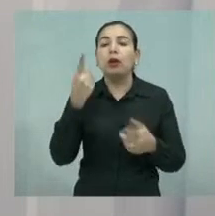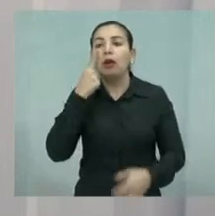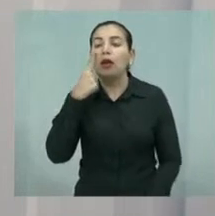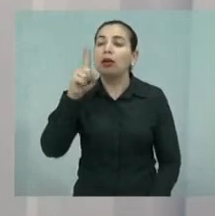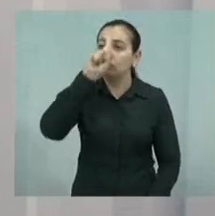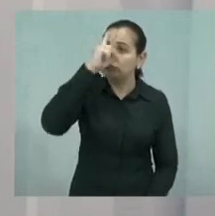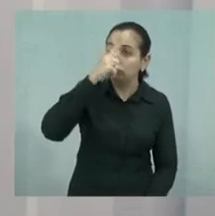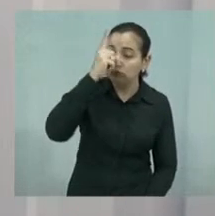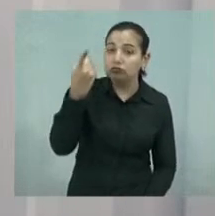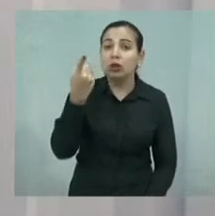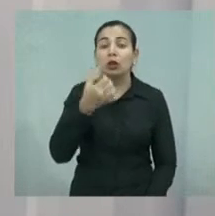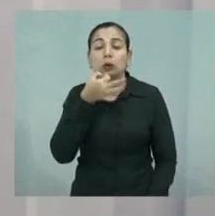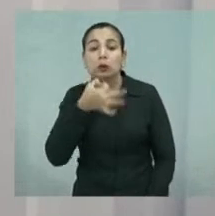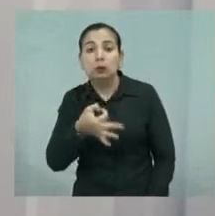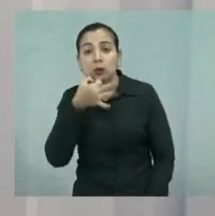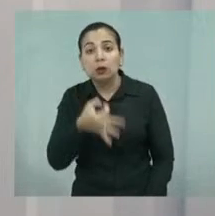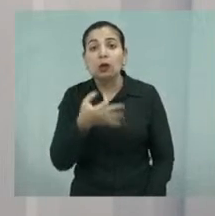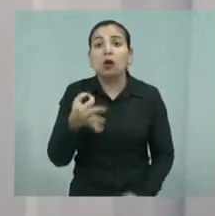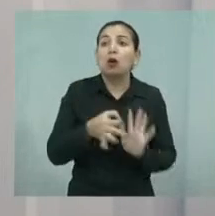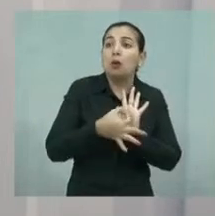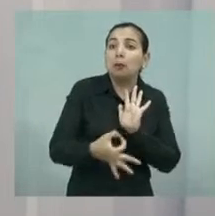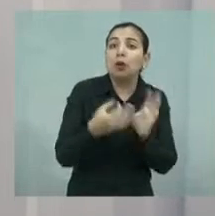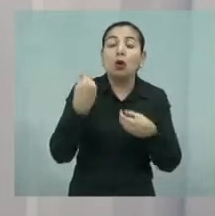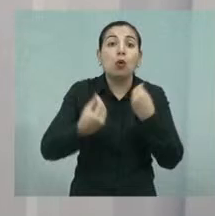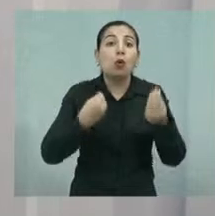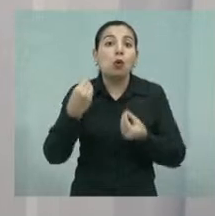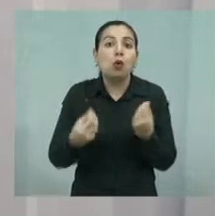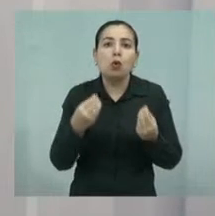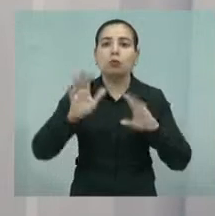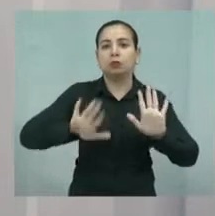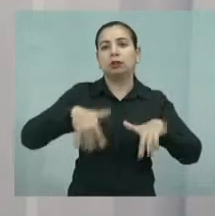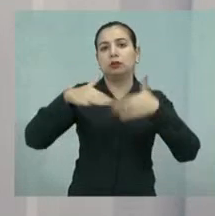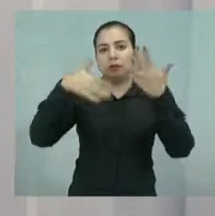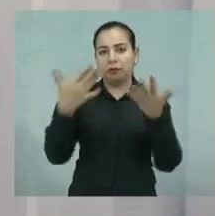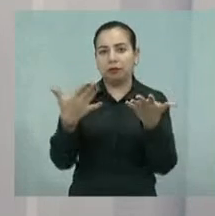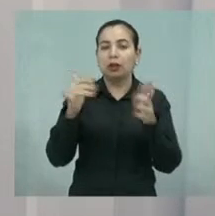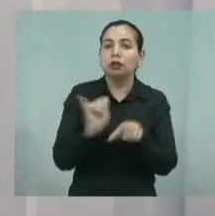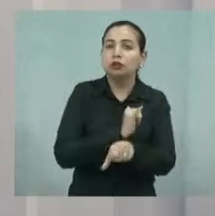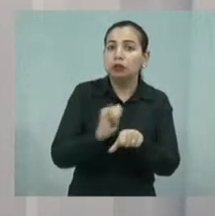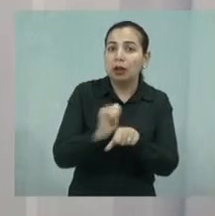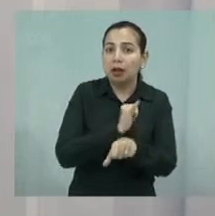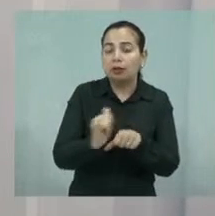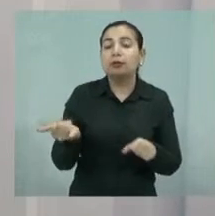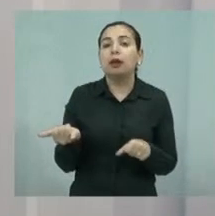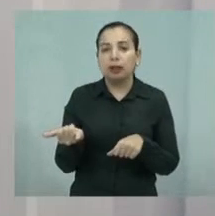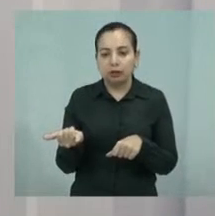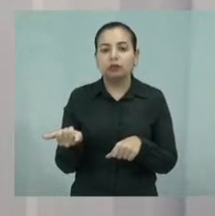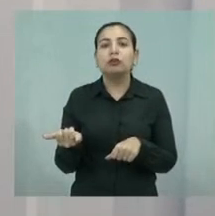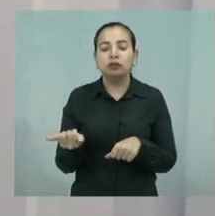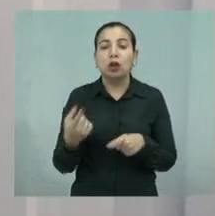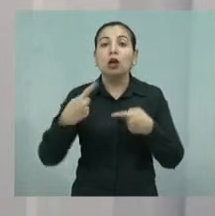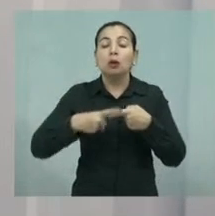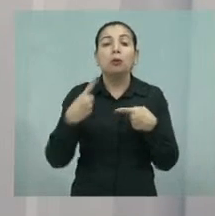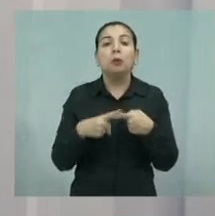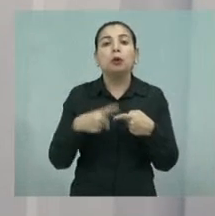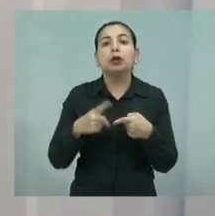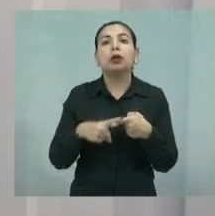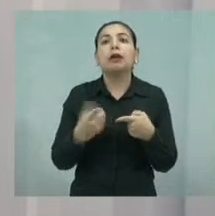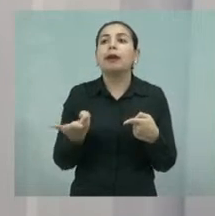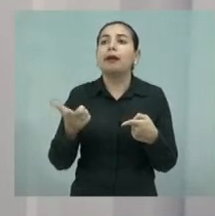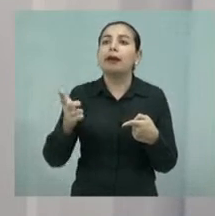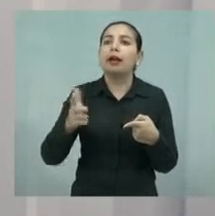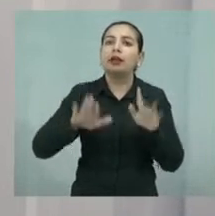discussões, sugestões, no sentido de desenvolver as habilidades, inclusive muitas delas de